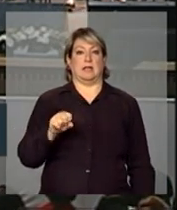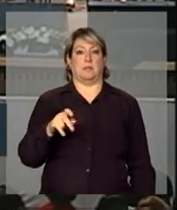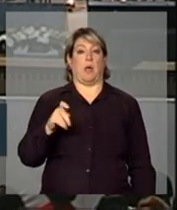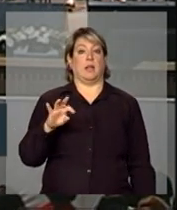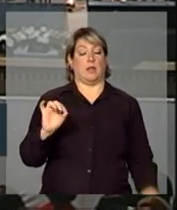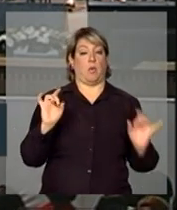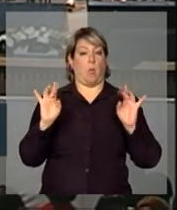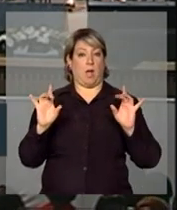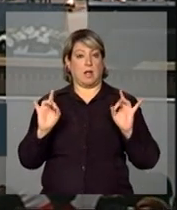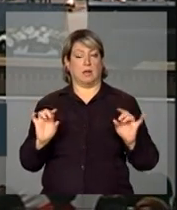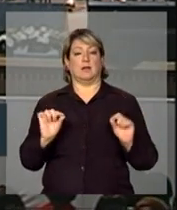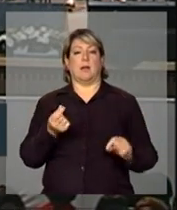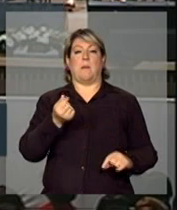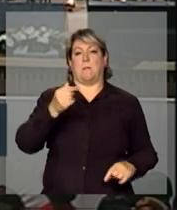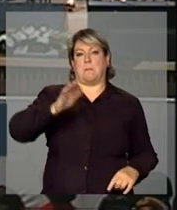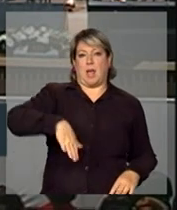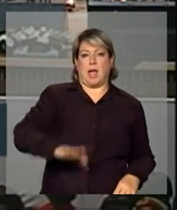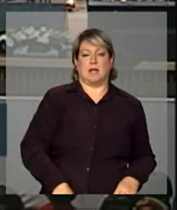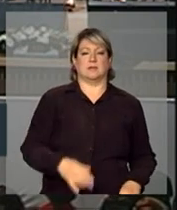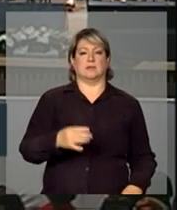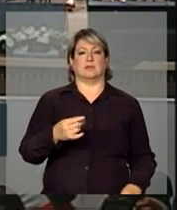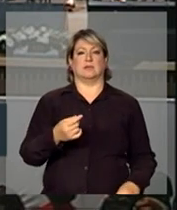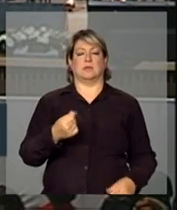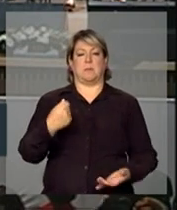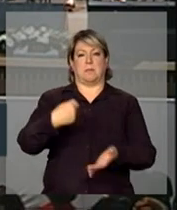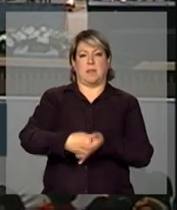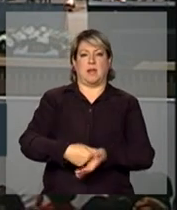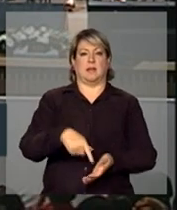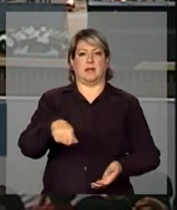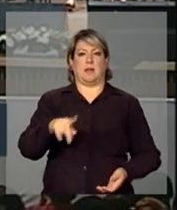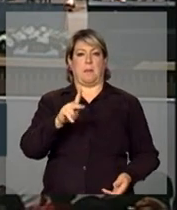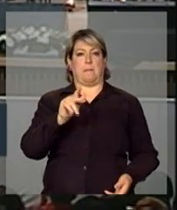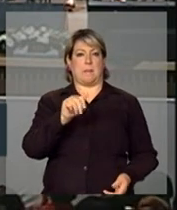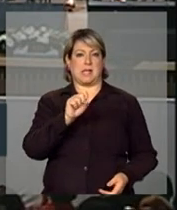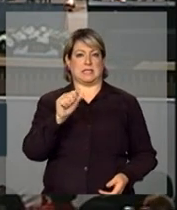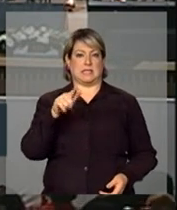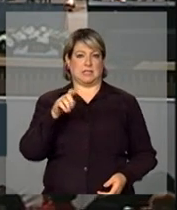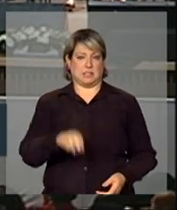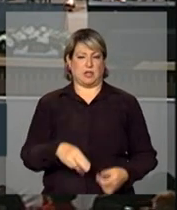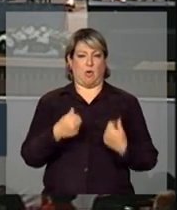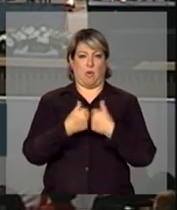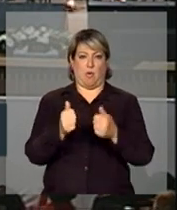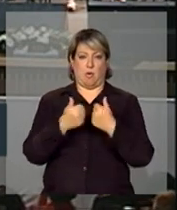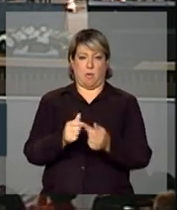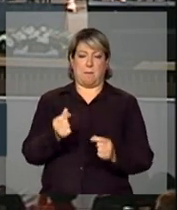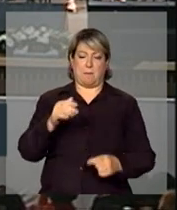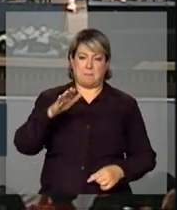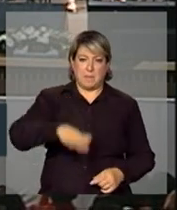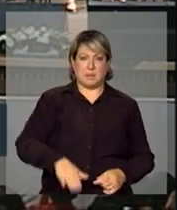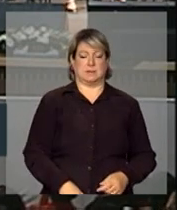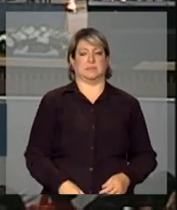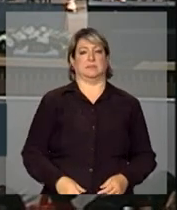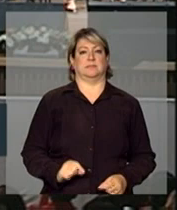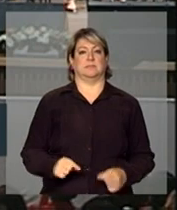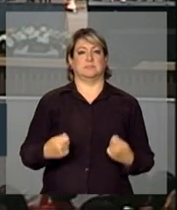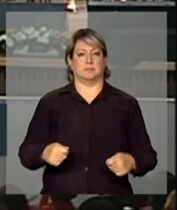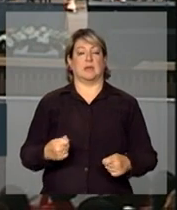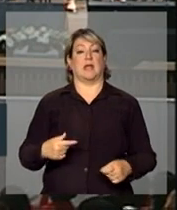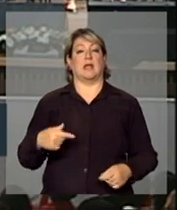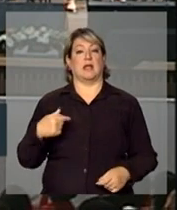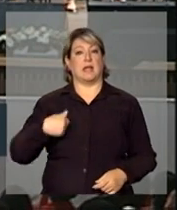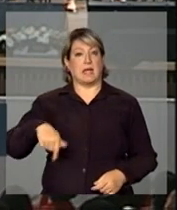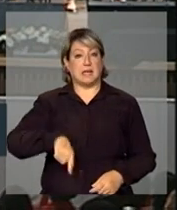qualidade, baixando as passagens de ônibus. E o segundo é uma proposta ousada, construída em conjunto com